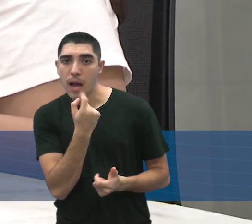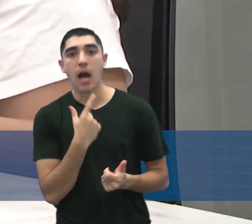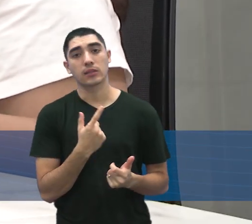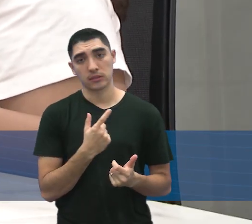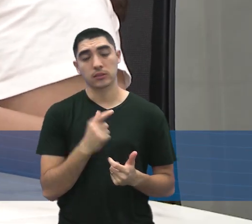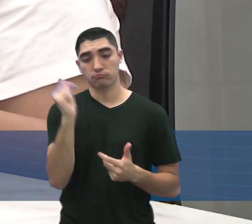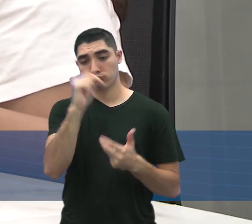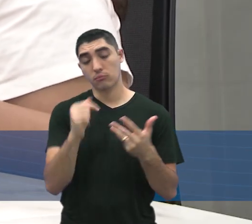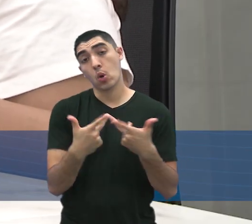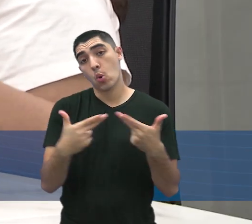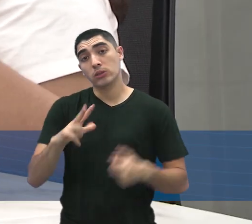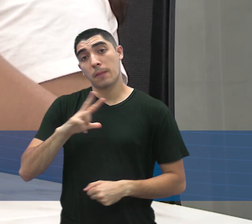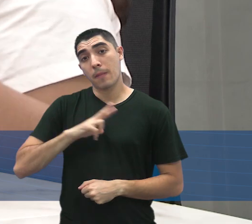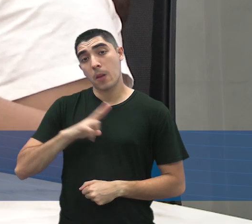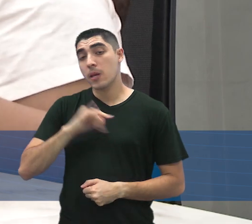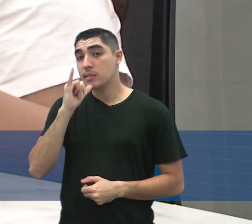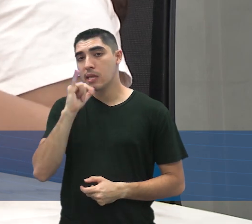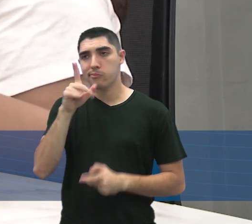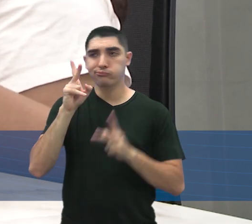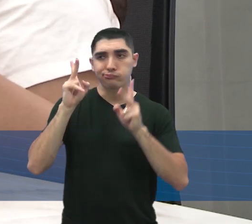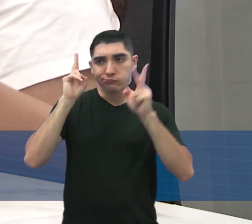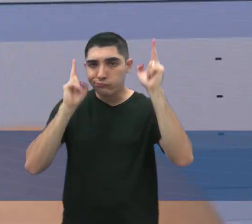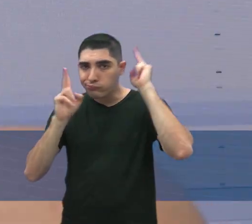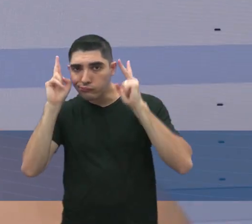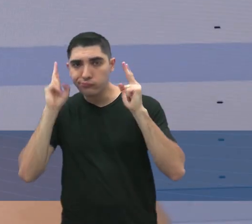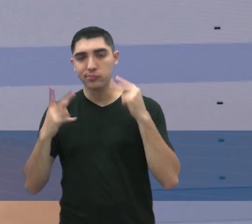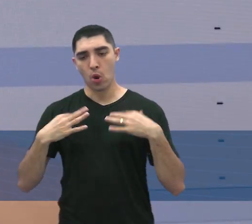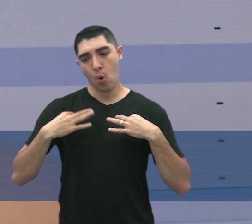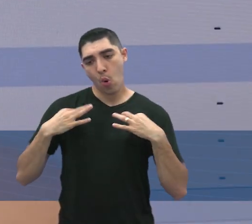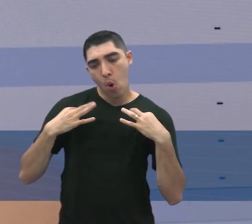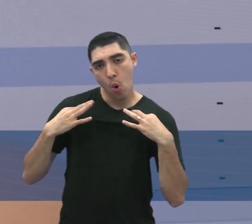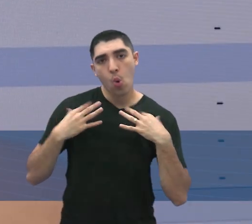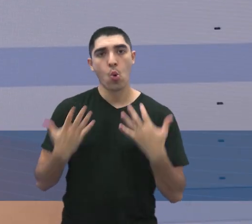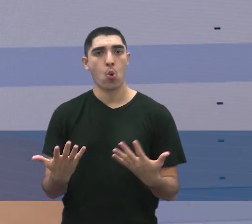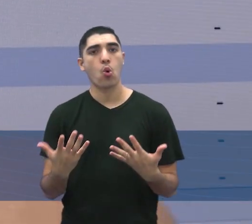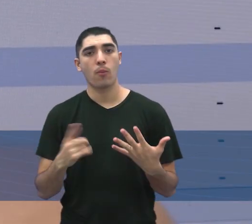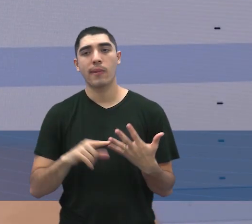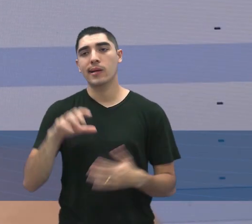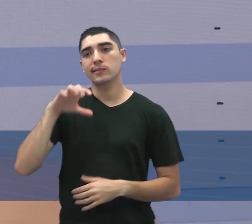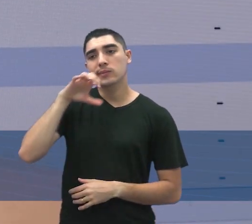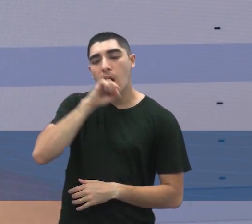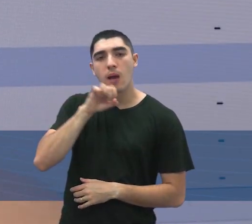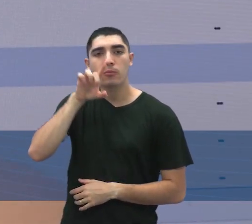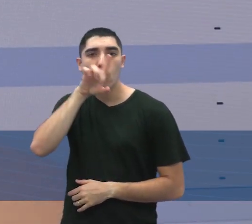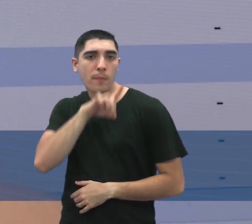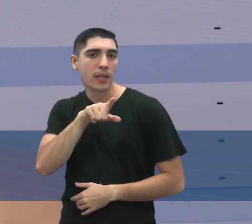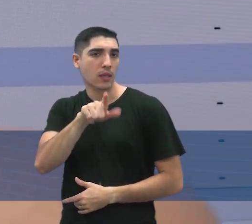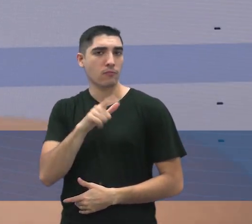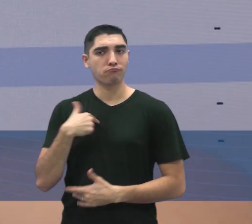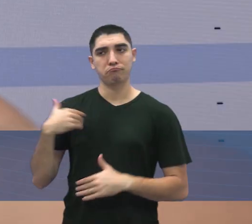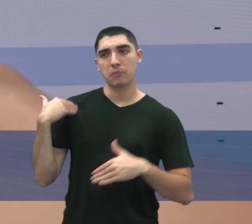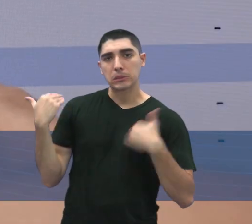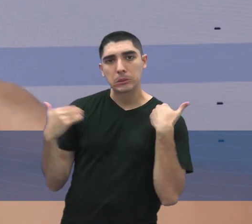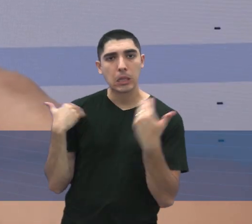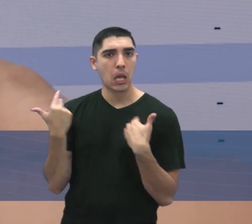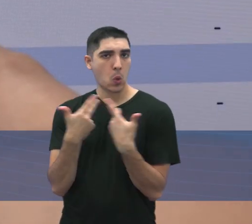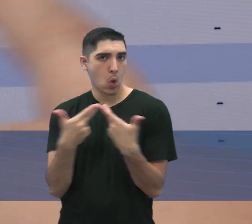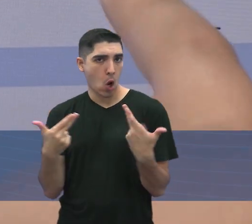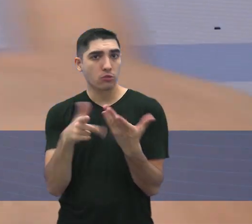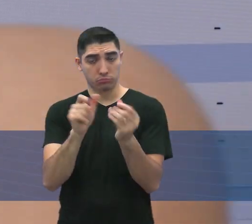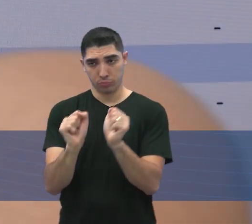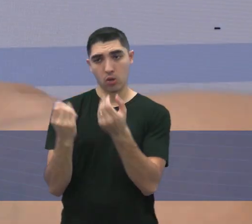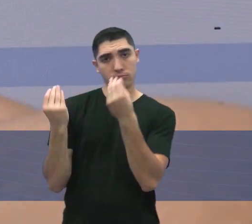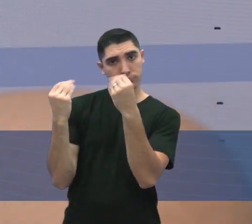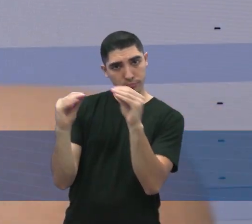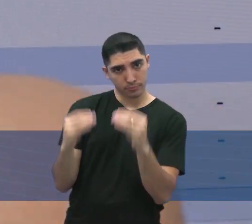alguns gastos pessoais também, como salão de cabeleireiro, vestuário, fim de semana, então você separa aqui um valor